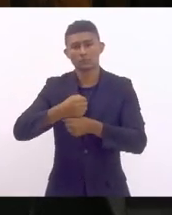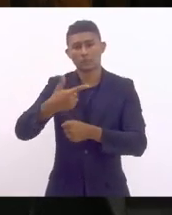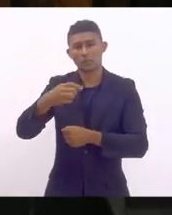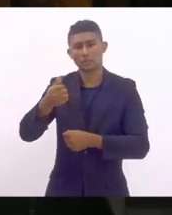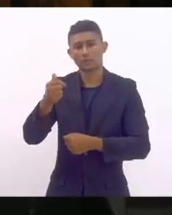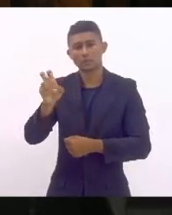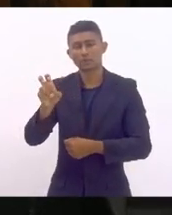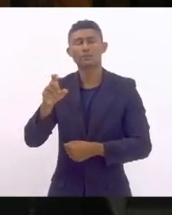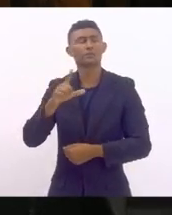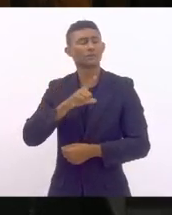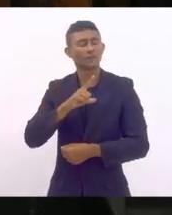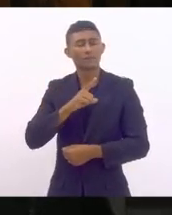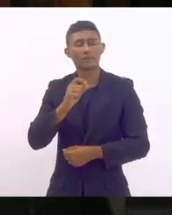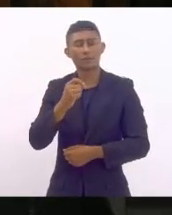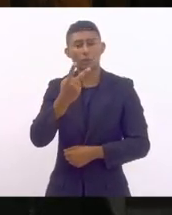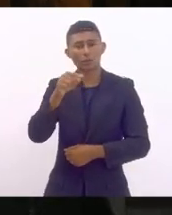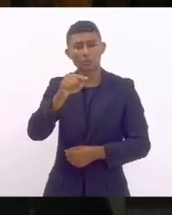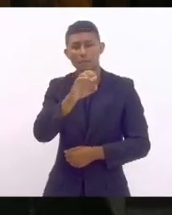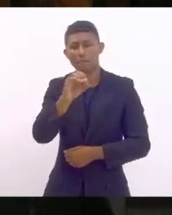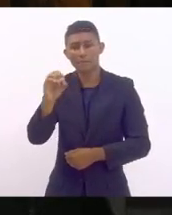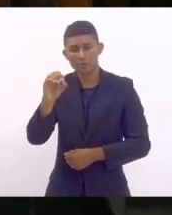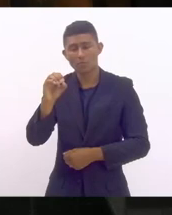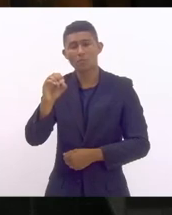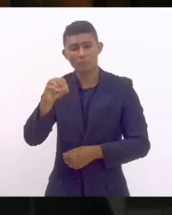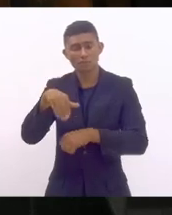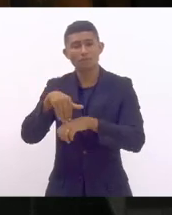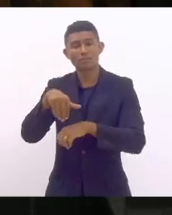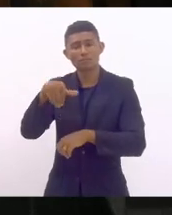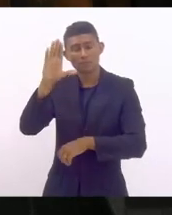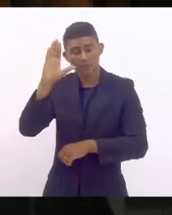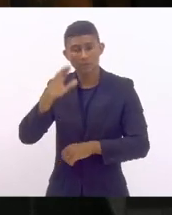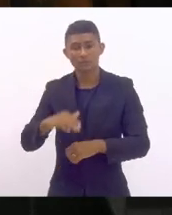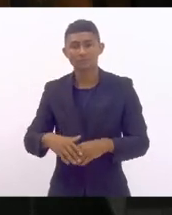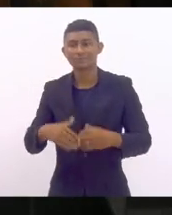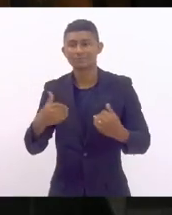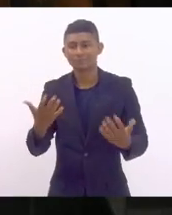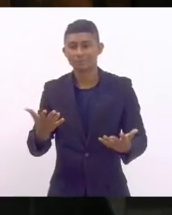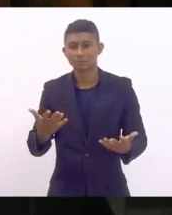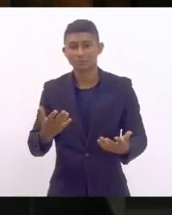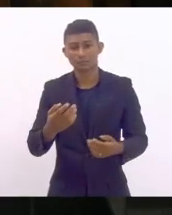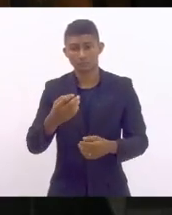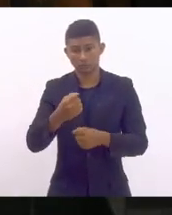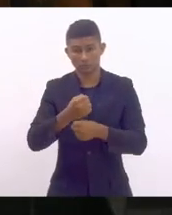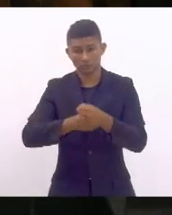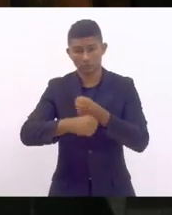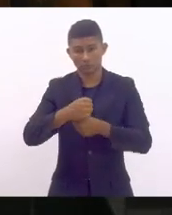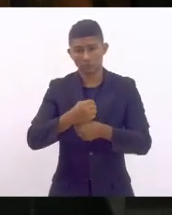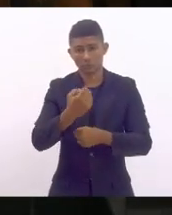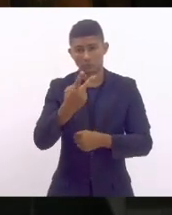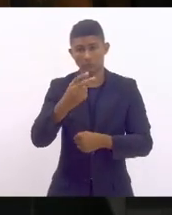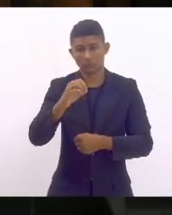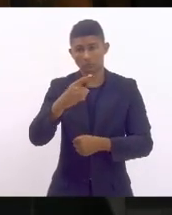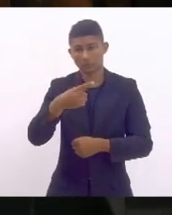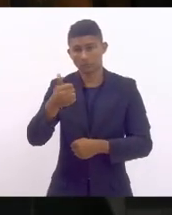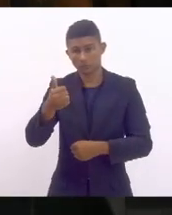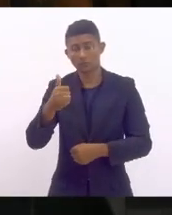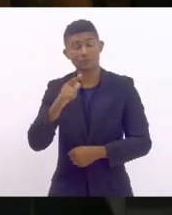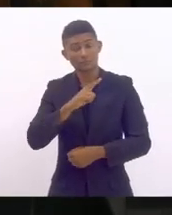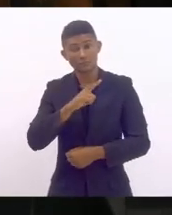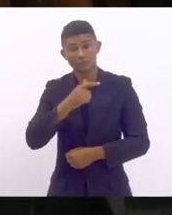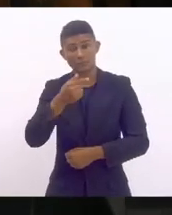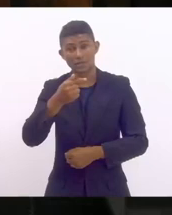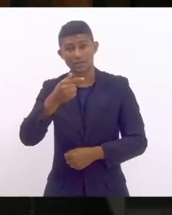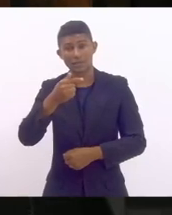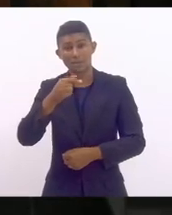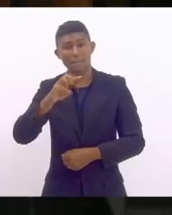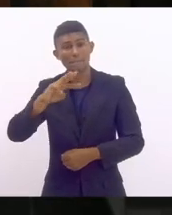nós tivemos 2000% mais então para vocês terminarem 2021 nós tivemos 7 milhões e